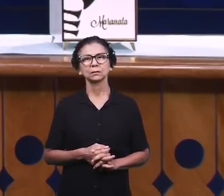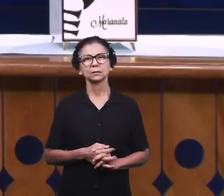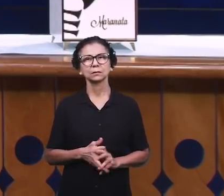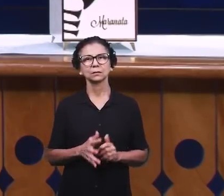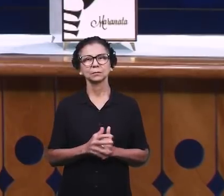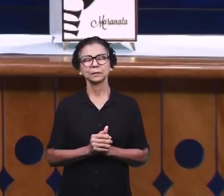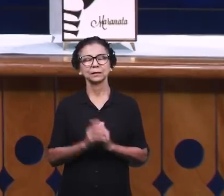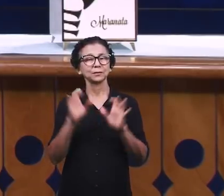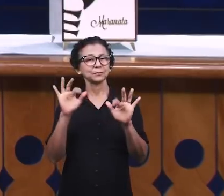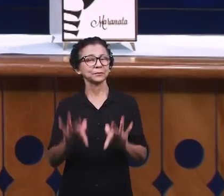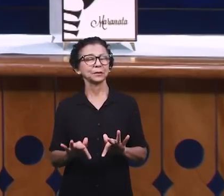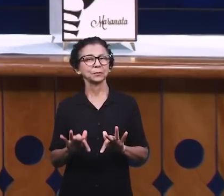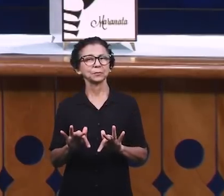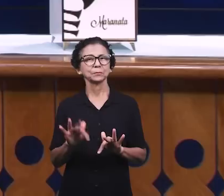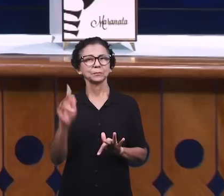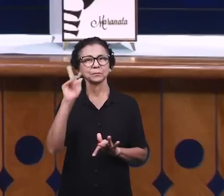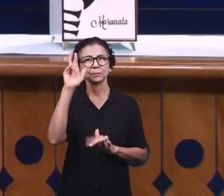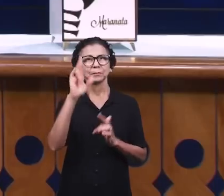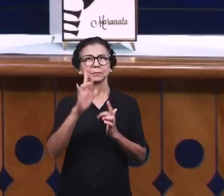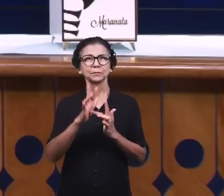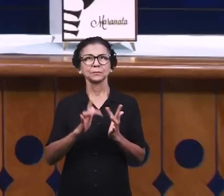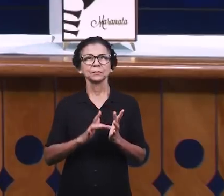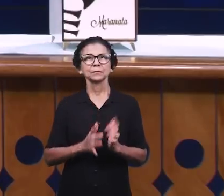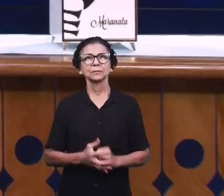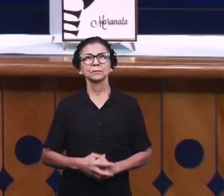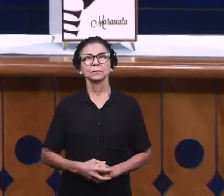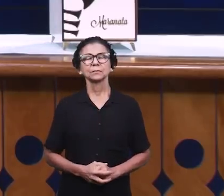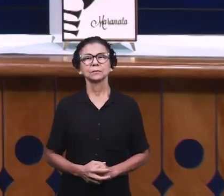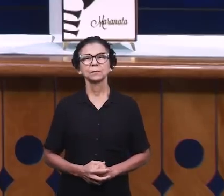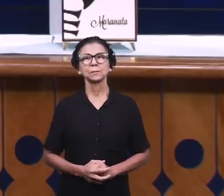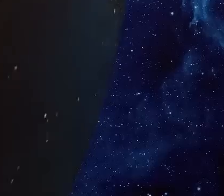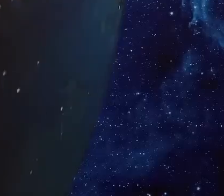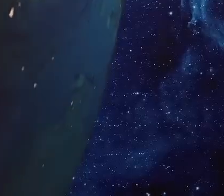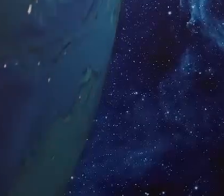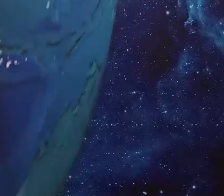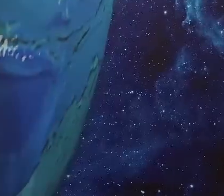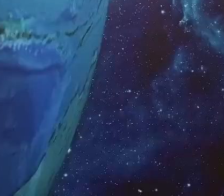Amém? Chegamos assim ao final. Desejamos a todos a paz do Senhor Jesus.